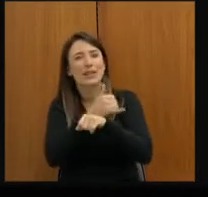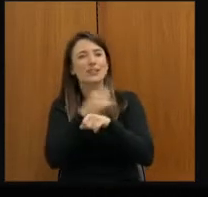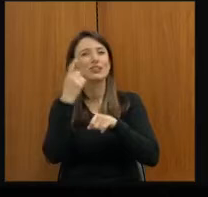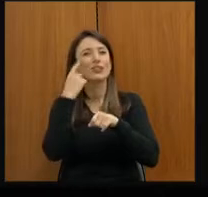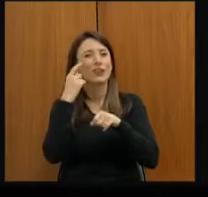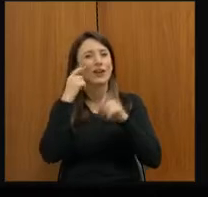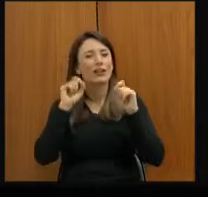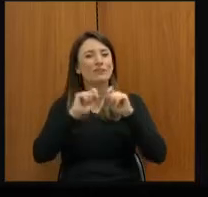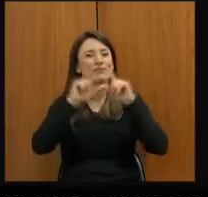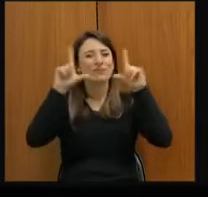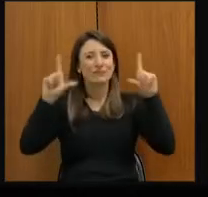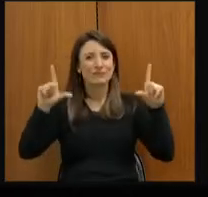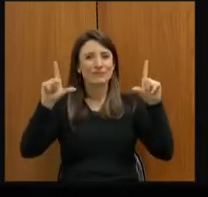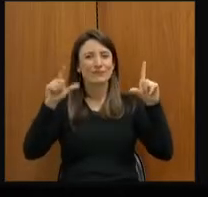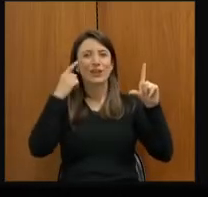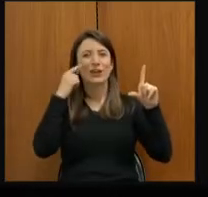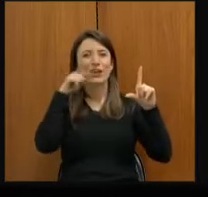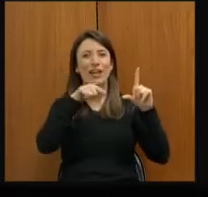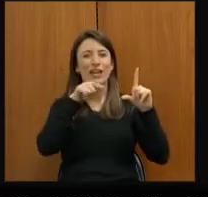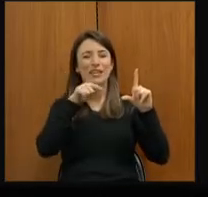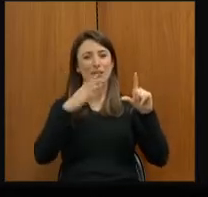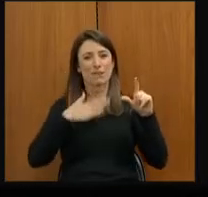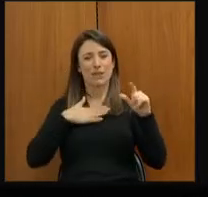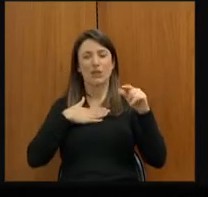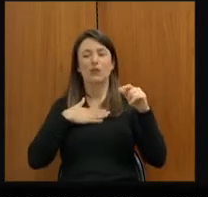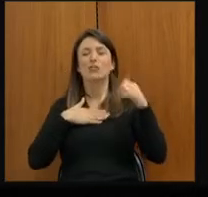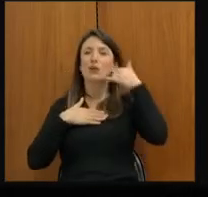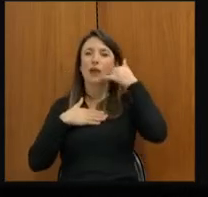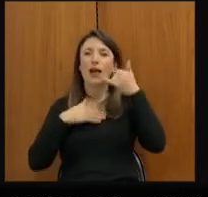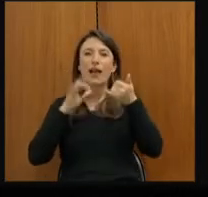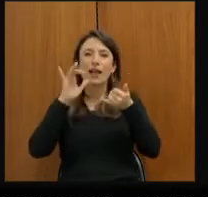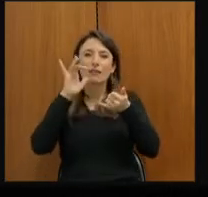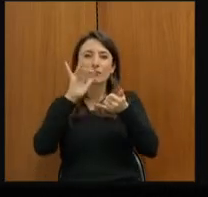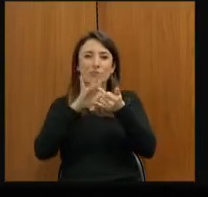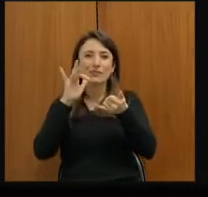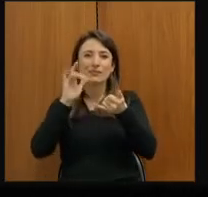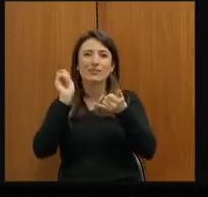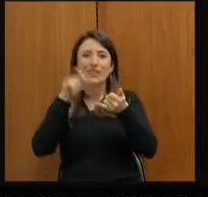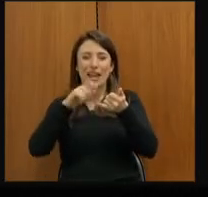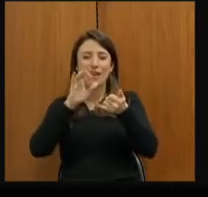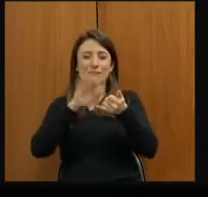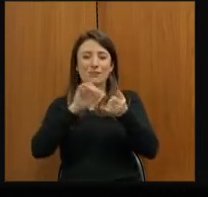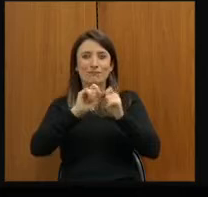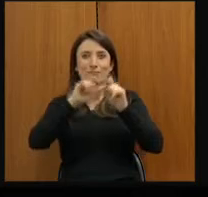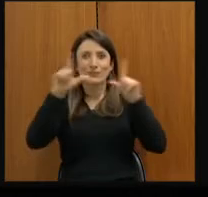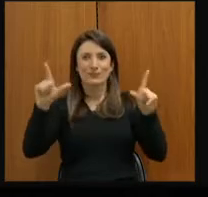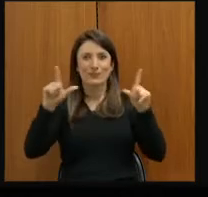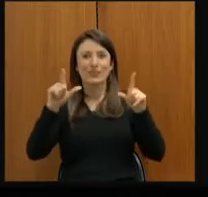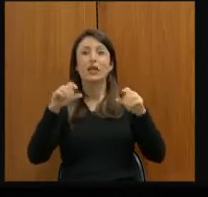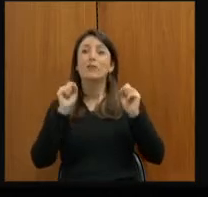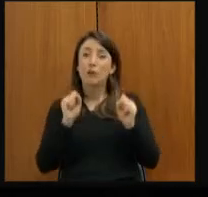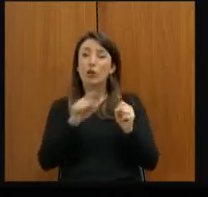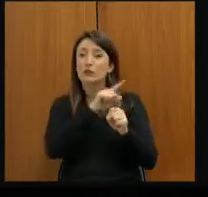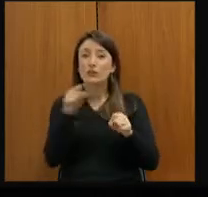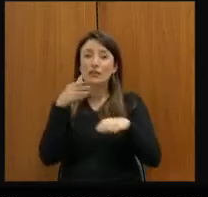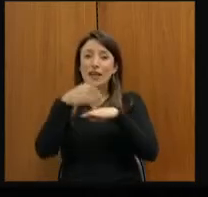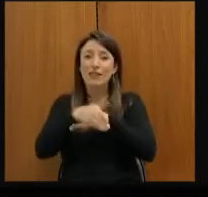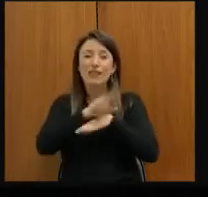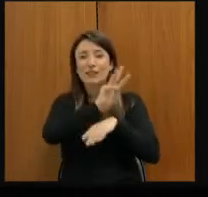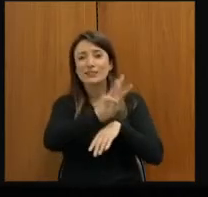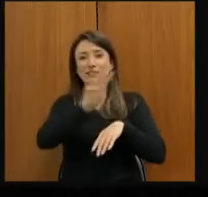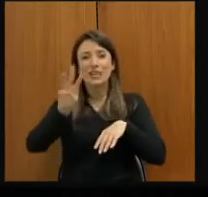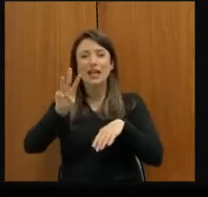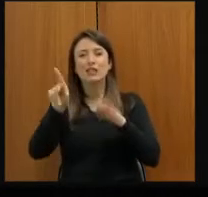ela é eletrizante no celular se entrarem na página do Tribunal de Justiça quando